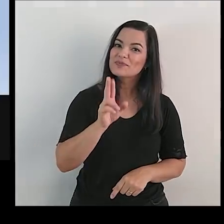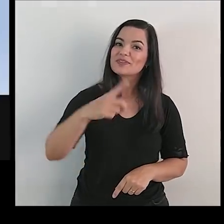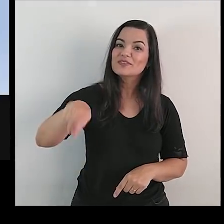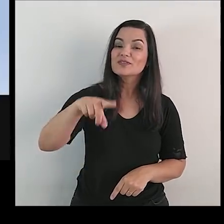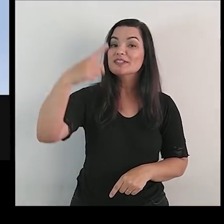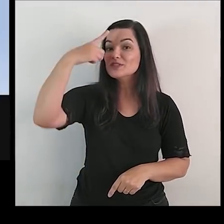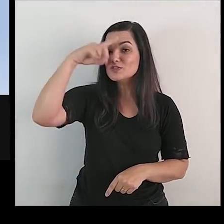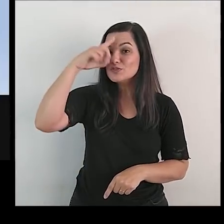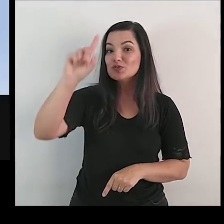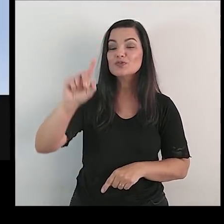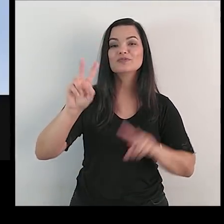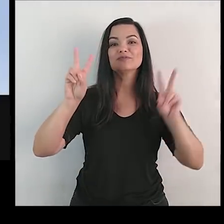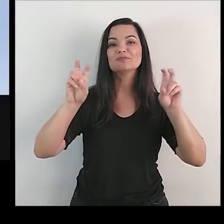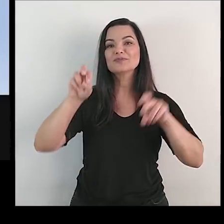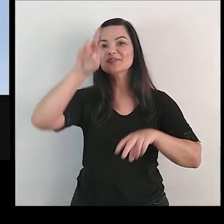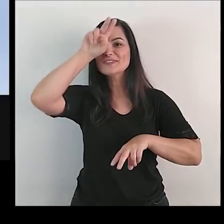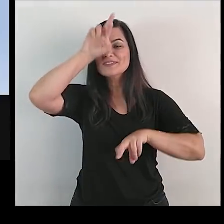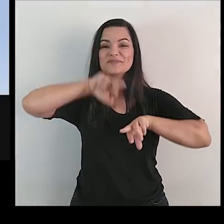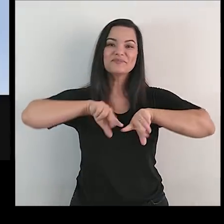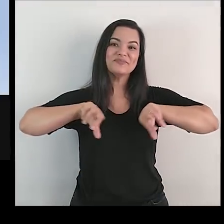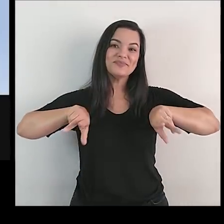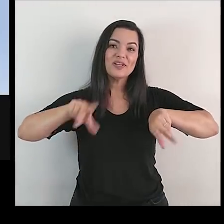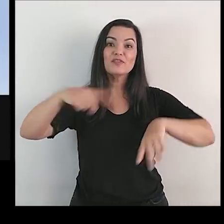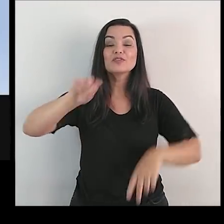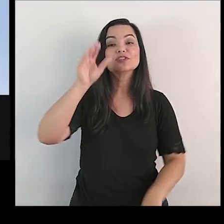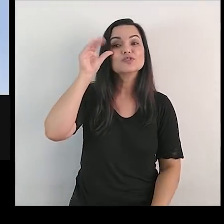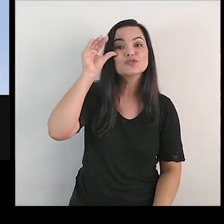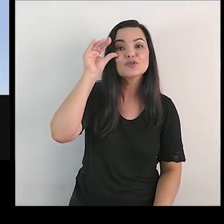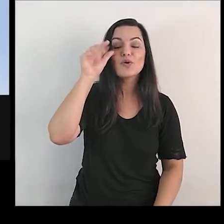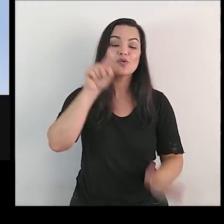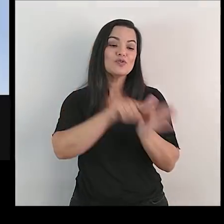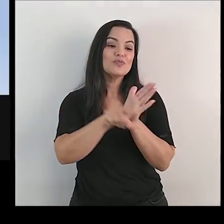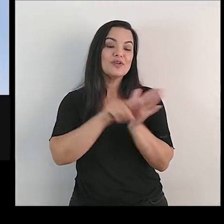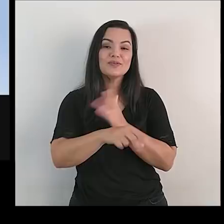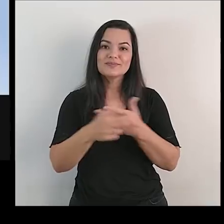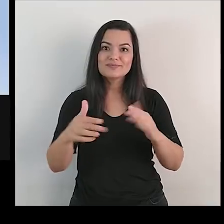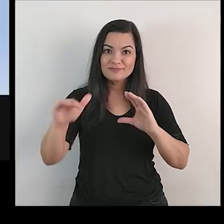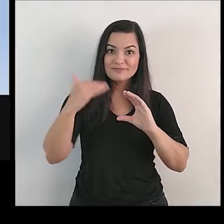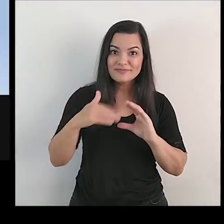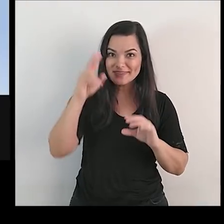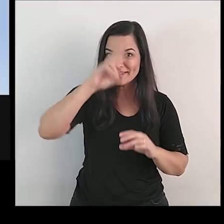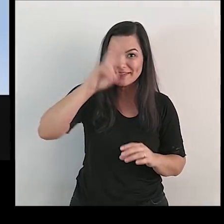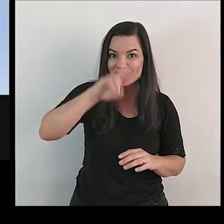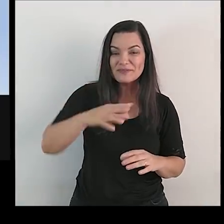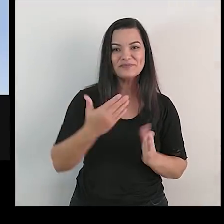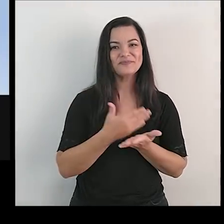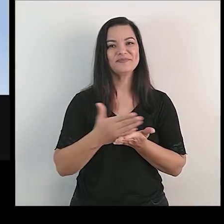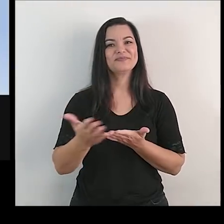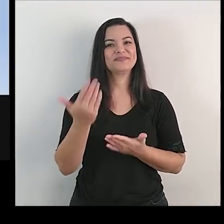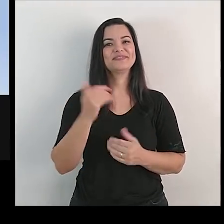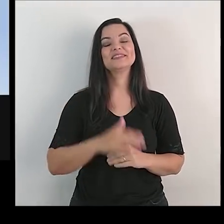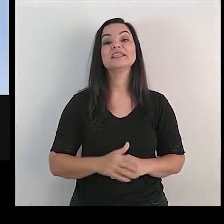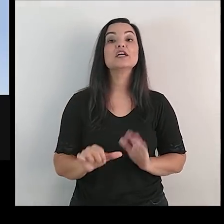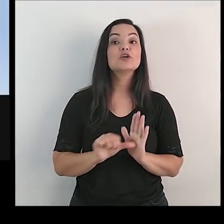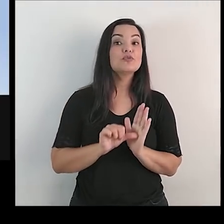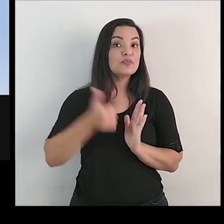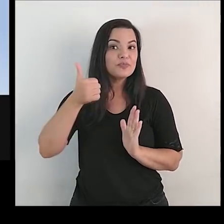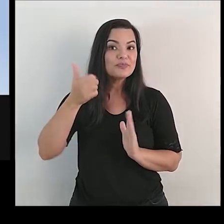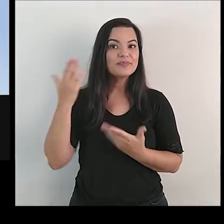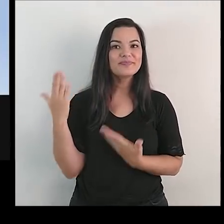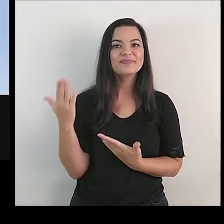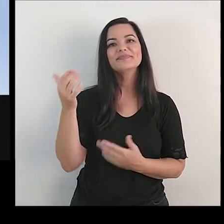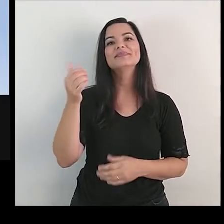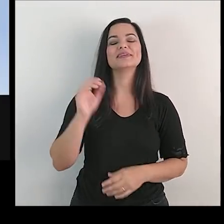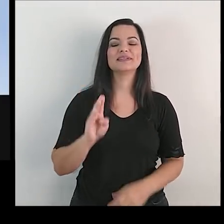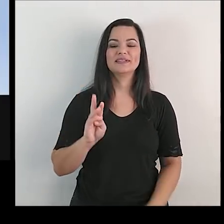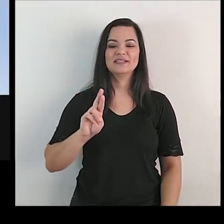os insetos, as curiosidades e as perguntas que vocês enviaram. Vamos lá? Vamos começar? A primeira